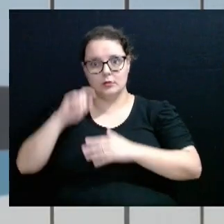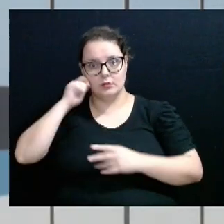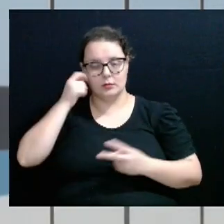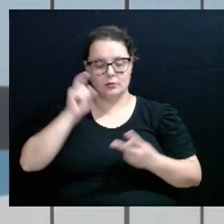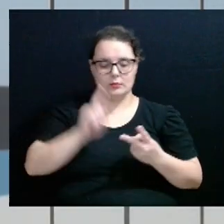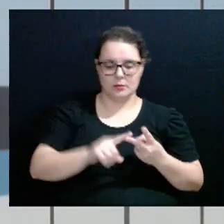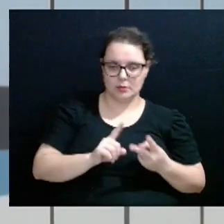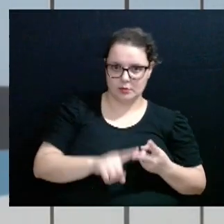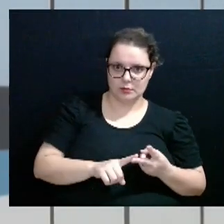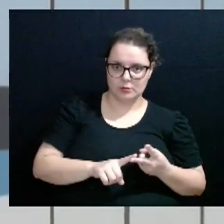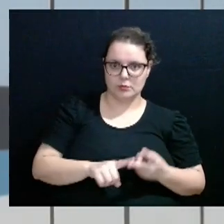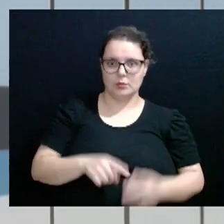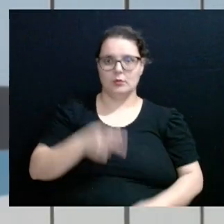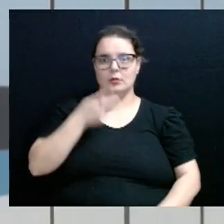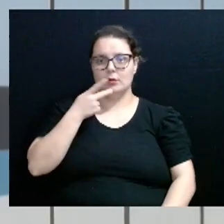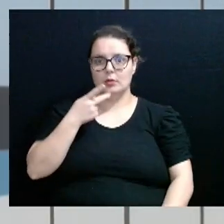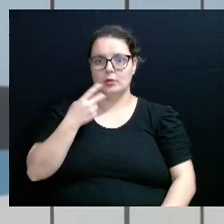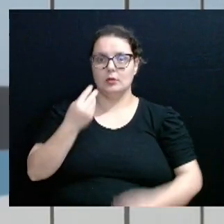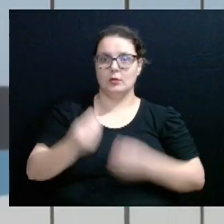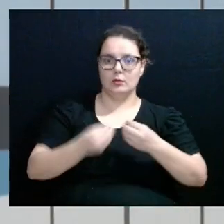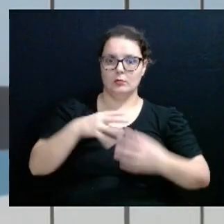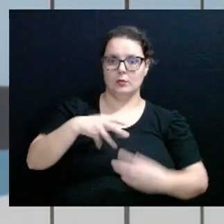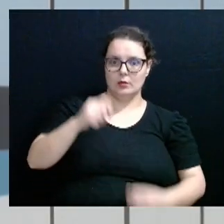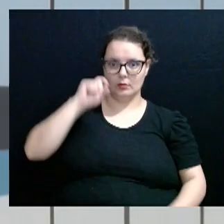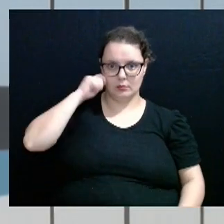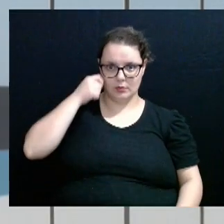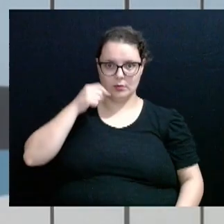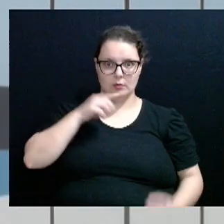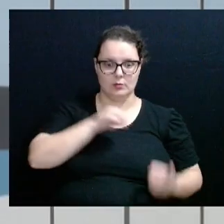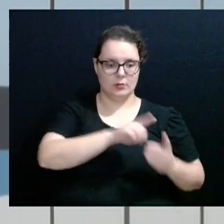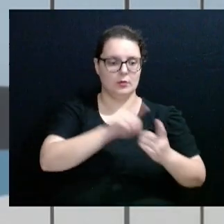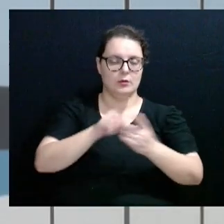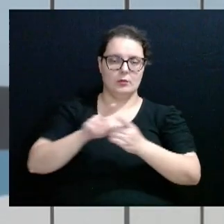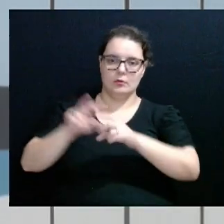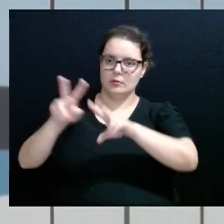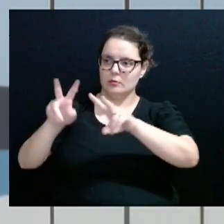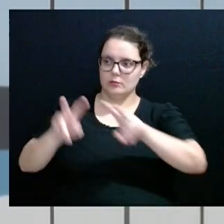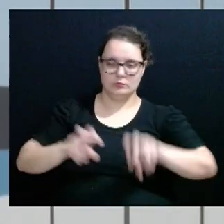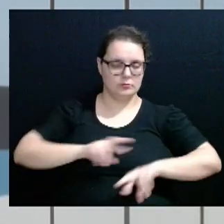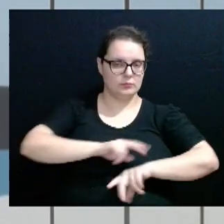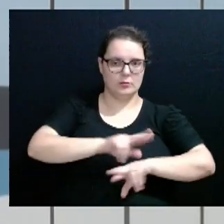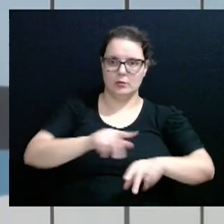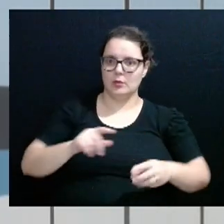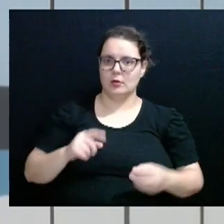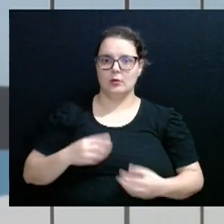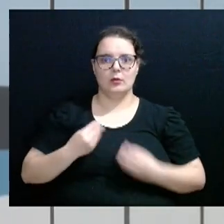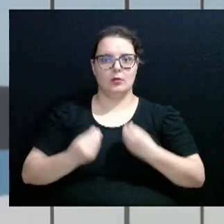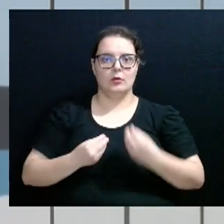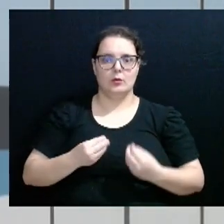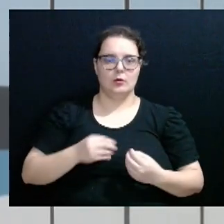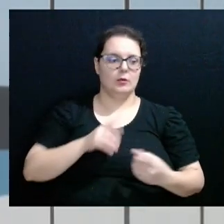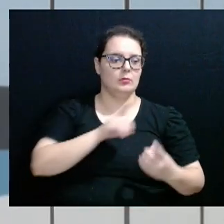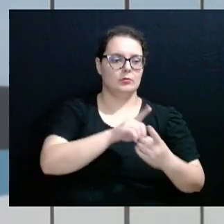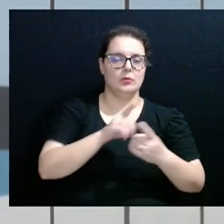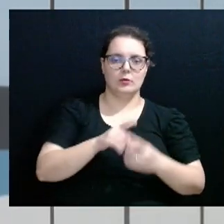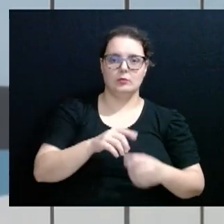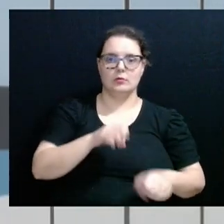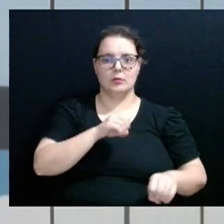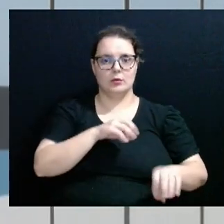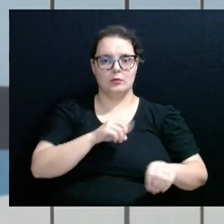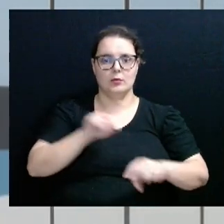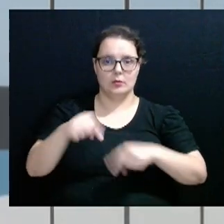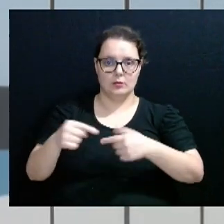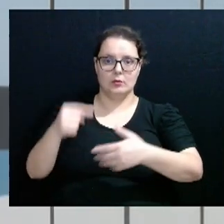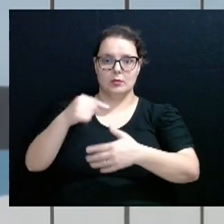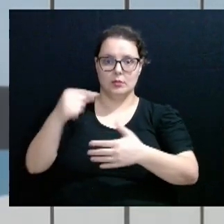fala sobre como a Alma Preta cobre os diversos temas, então, por exemplo, como a Alma Preta cobre educação e esses outros temas que eu citei, e